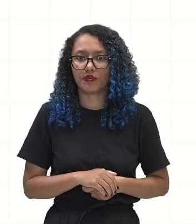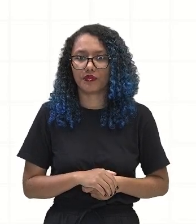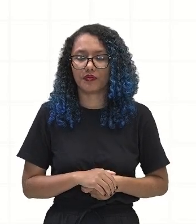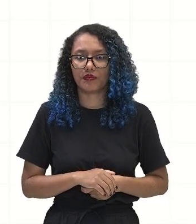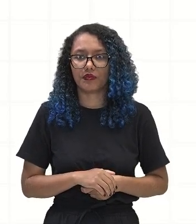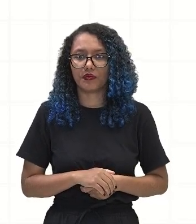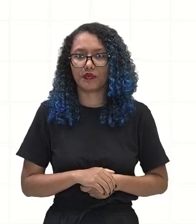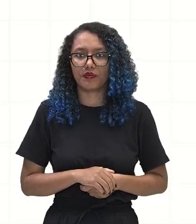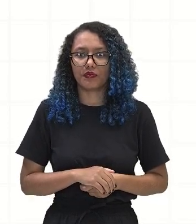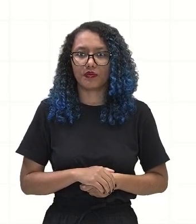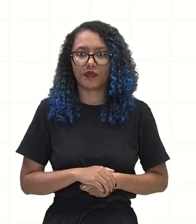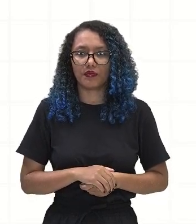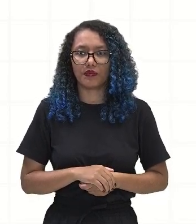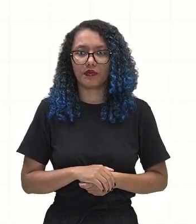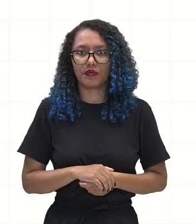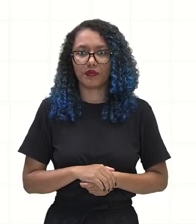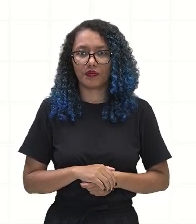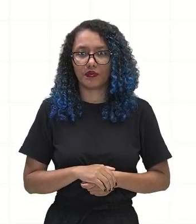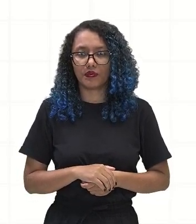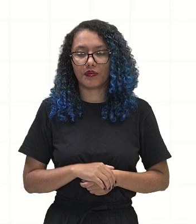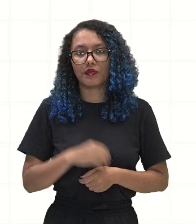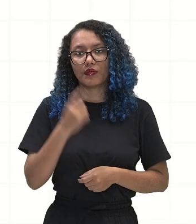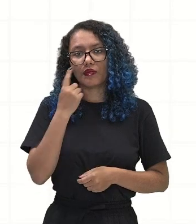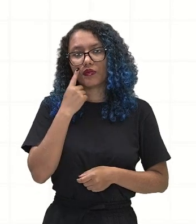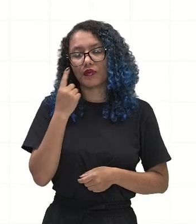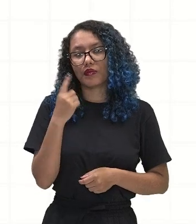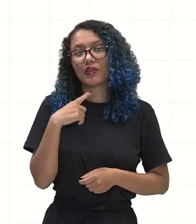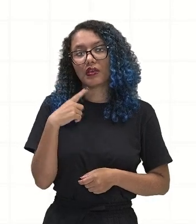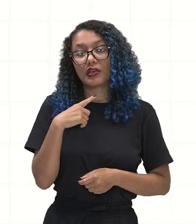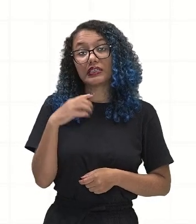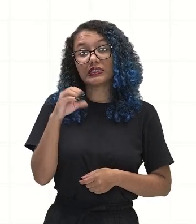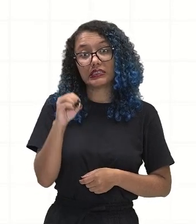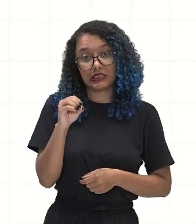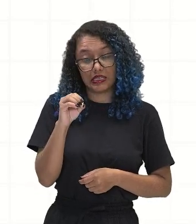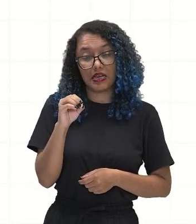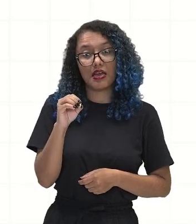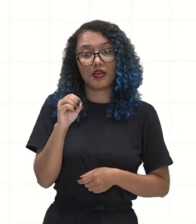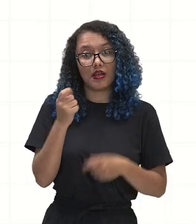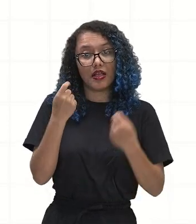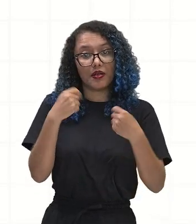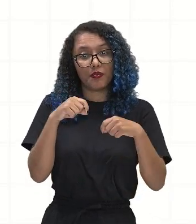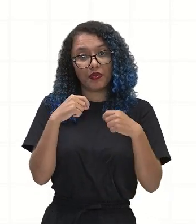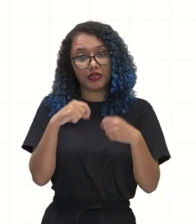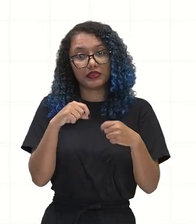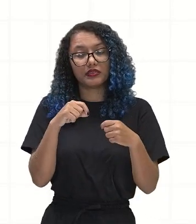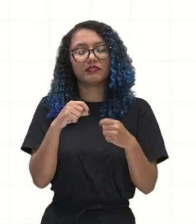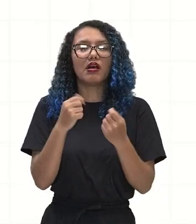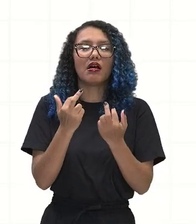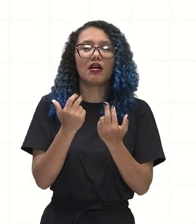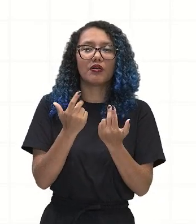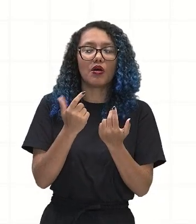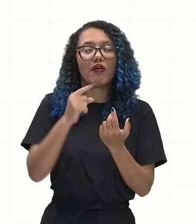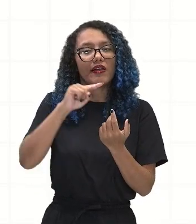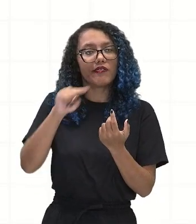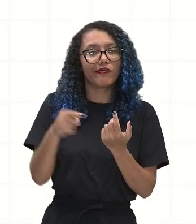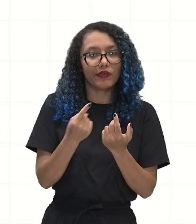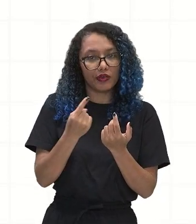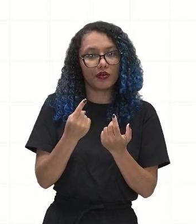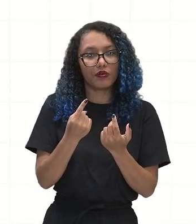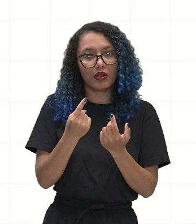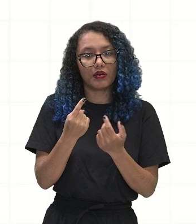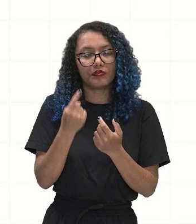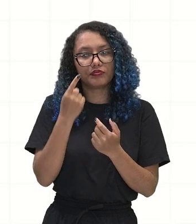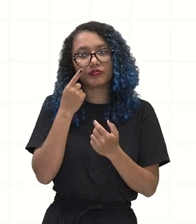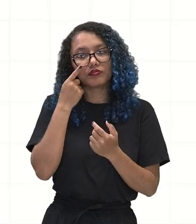Você vai encontrar aqui o 0, né? Que você vai ter que igualar as casinhas, vírgula 0 para dar 500 vezes